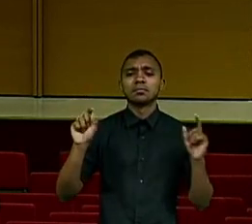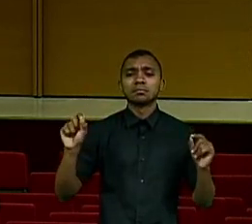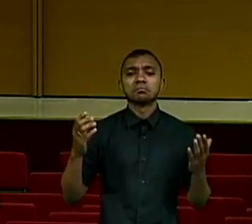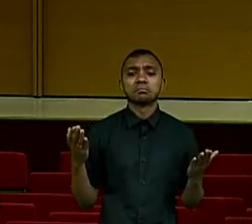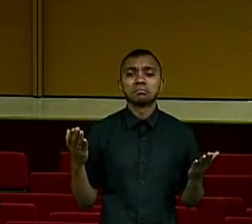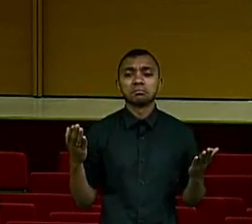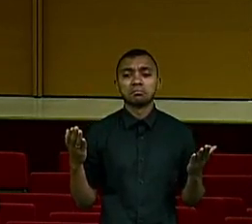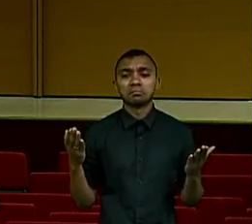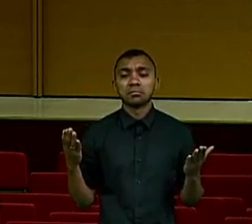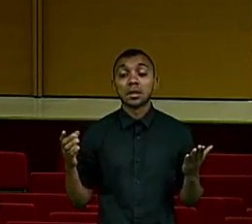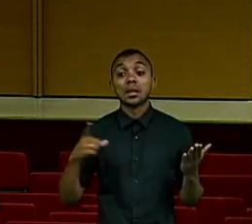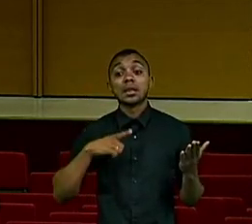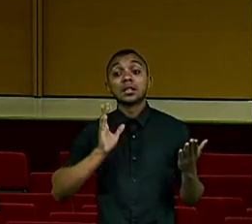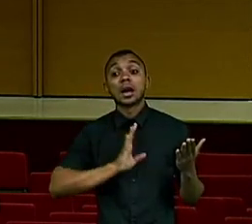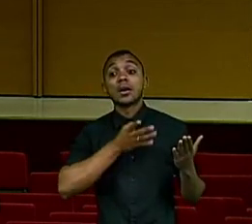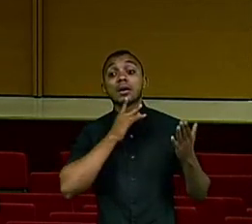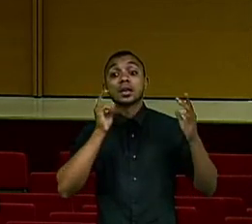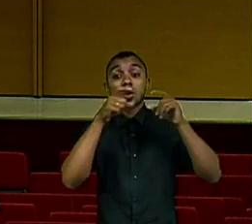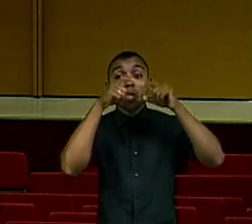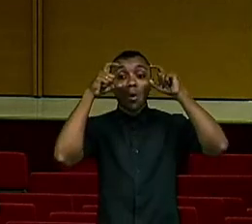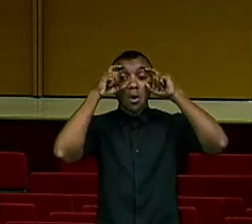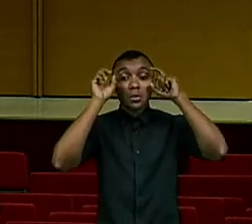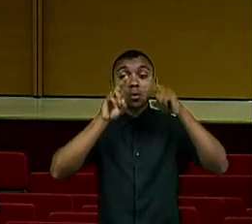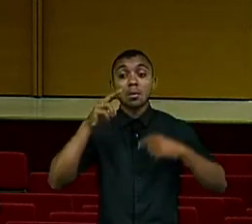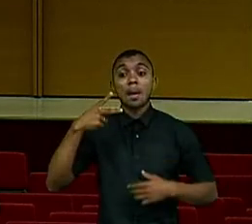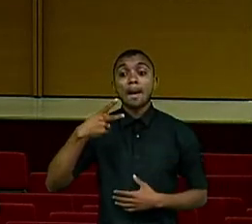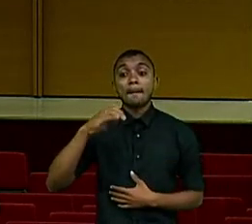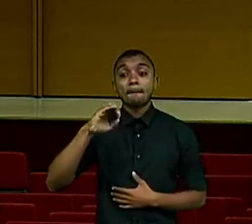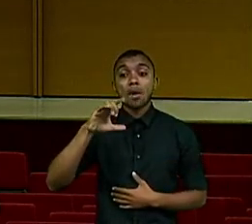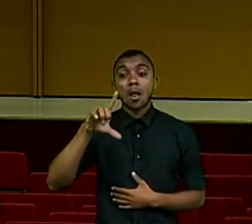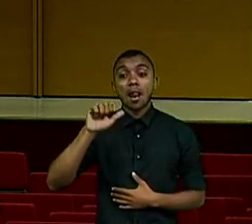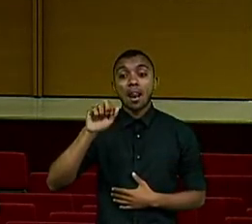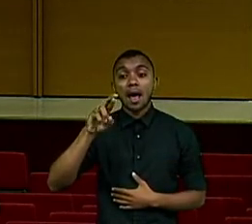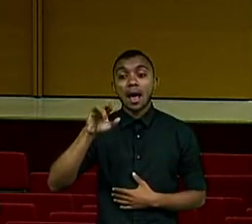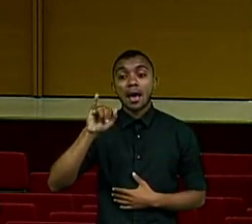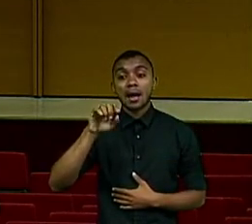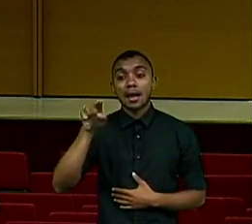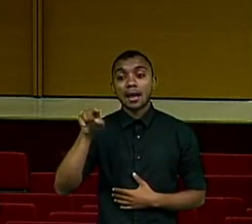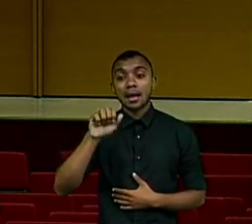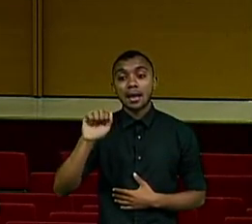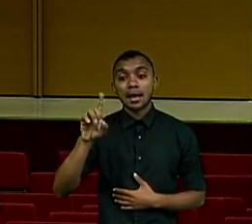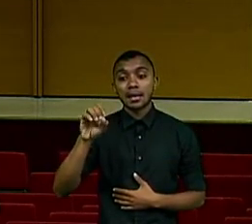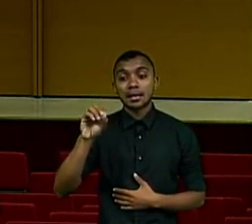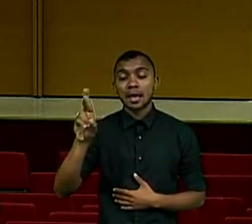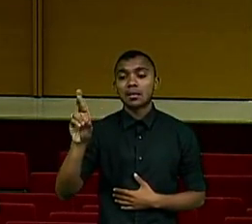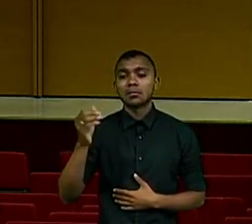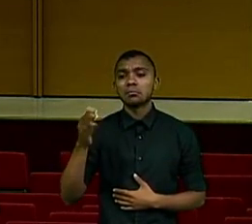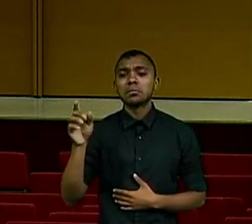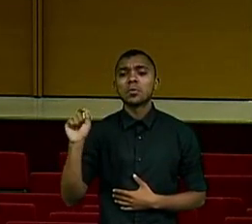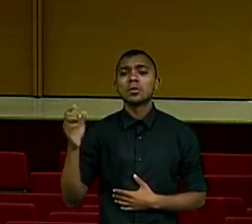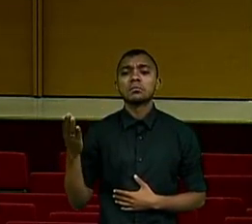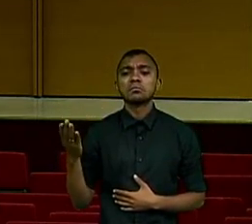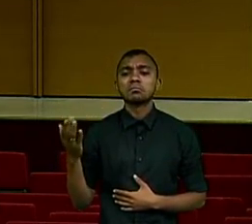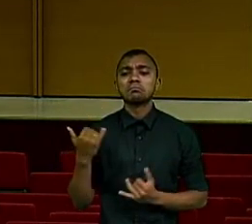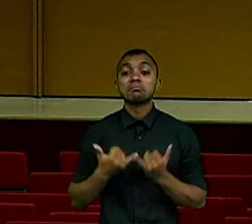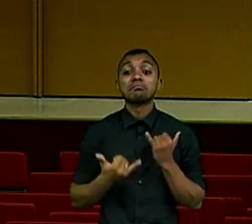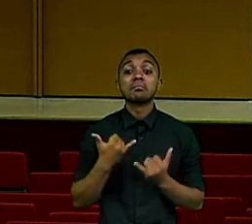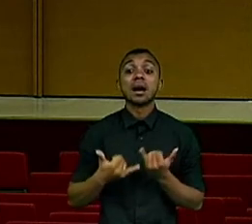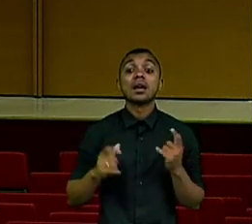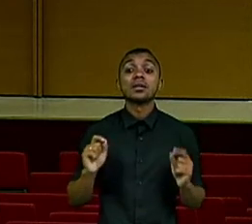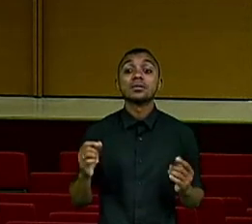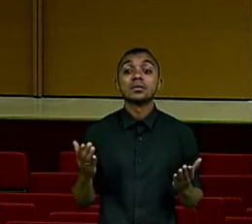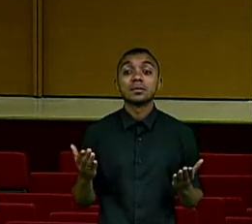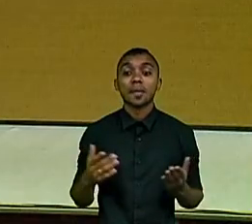óculos chamados óculos polarizadores esses órgãos polarizadores eles fazem o quê